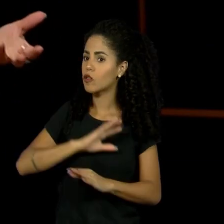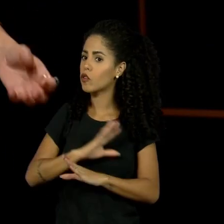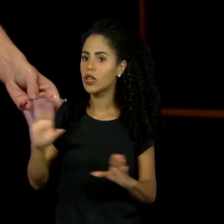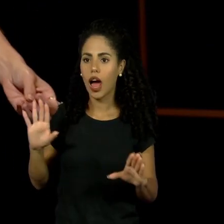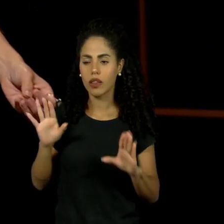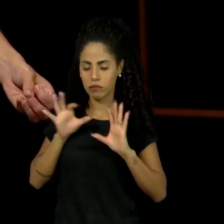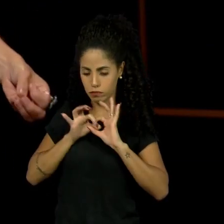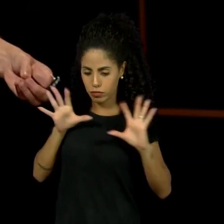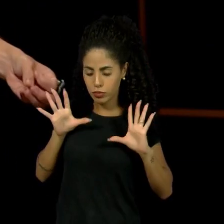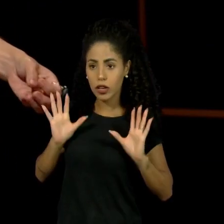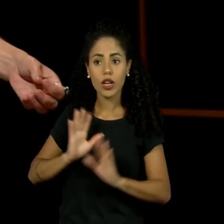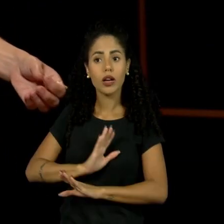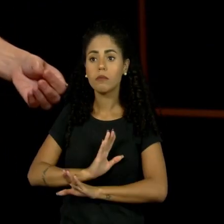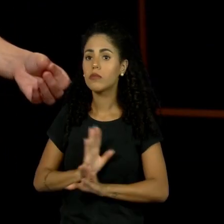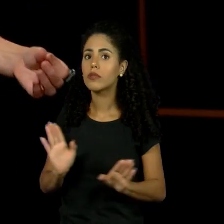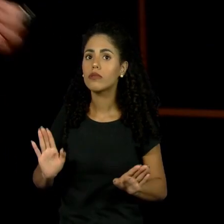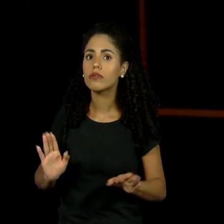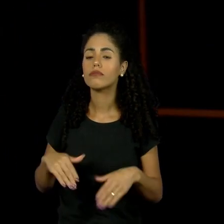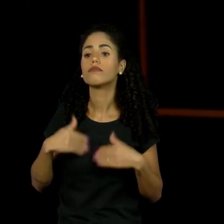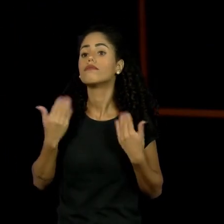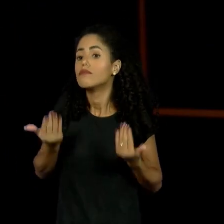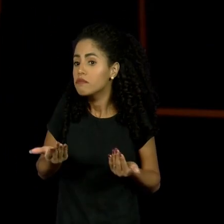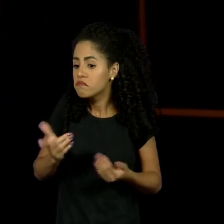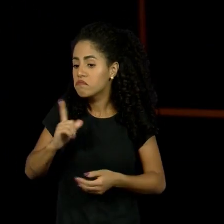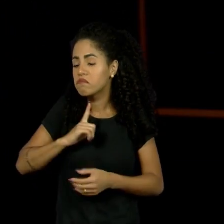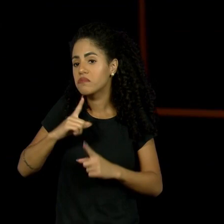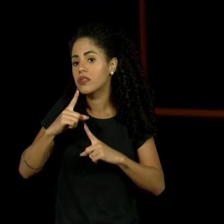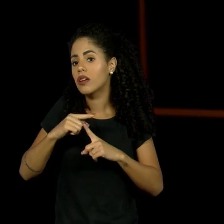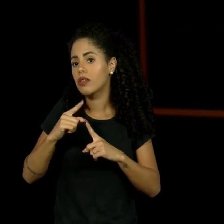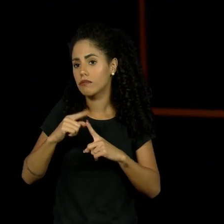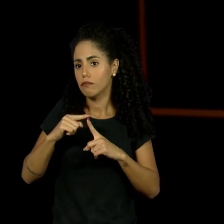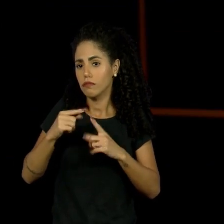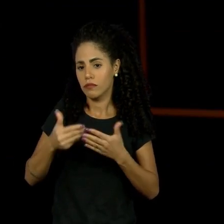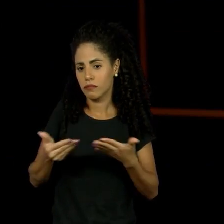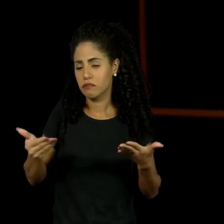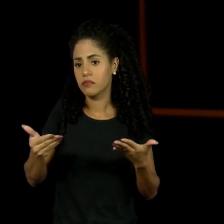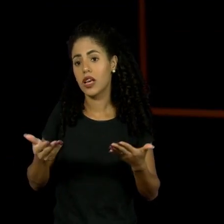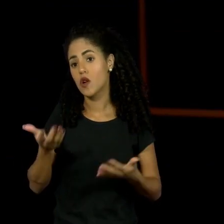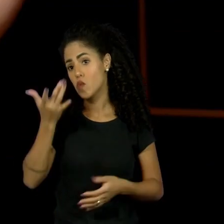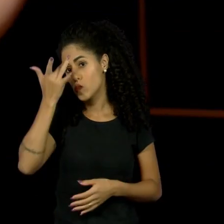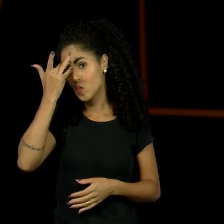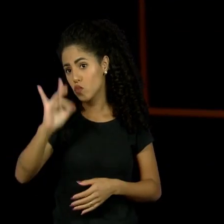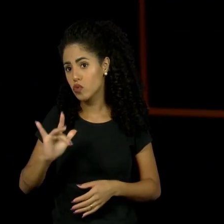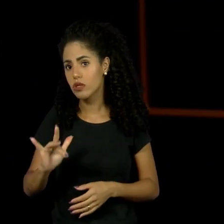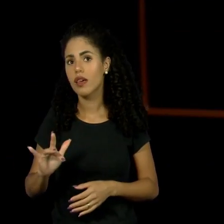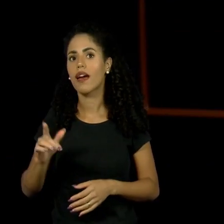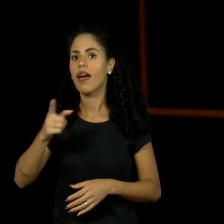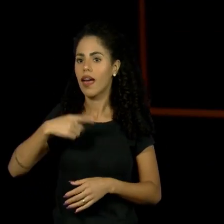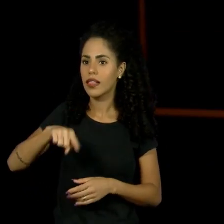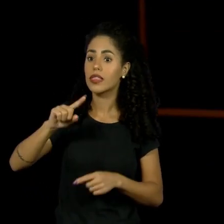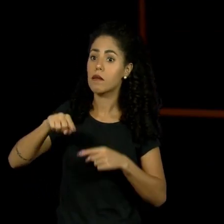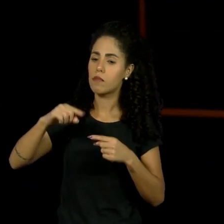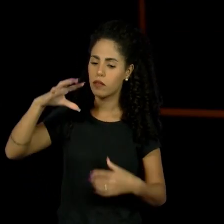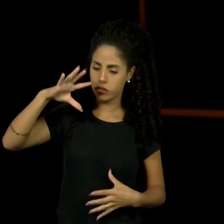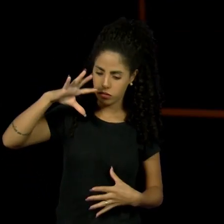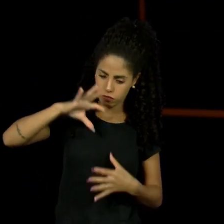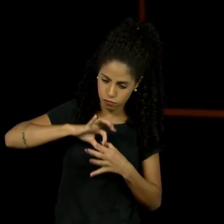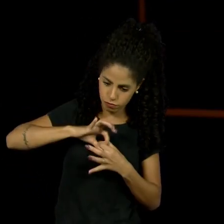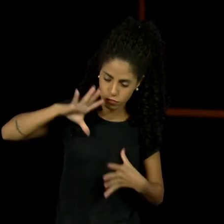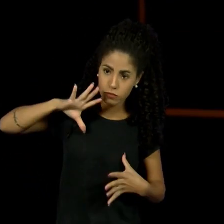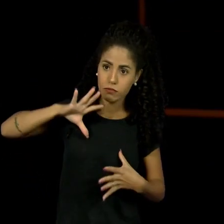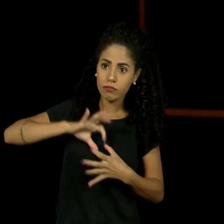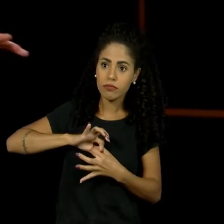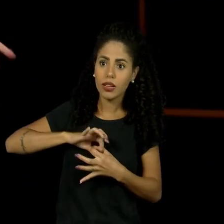foram desconectadas. E há um motivo que a eles não importa saber, eles reconectam e eles conversam